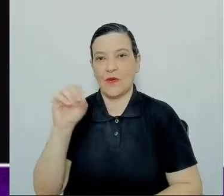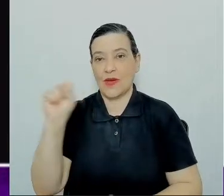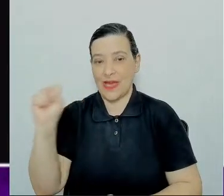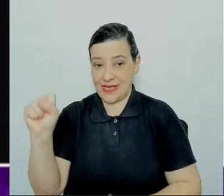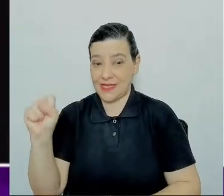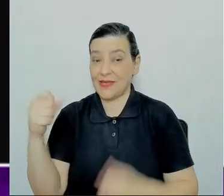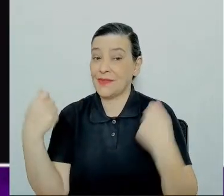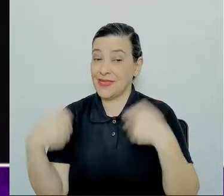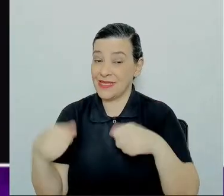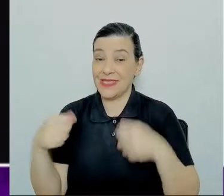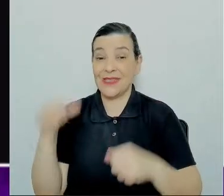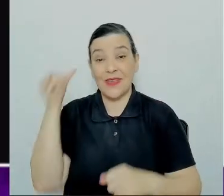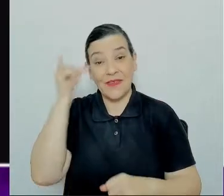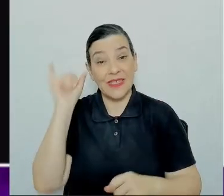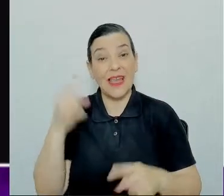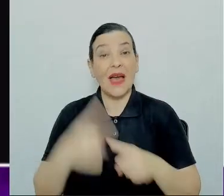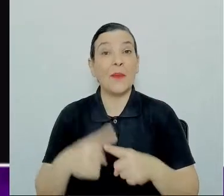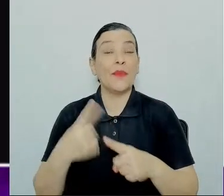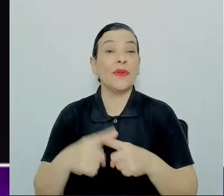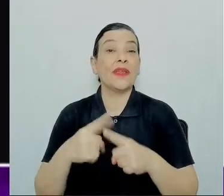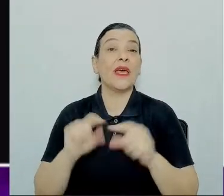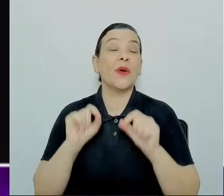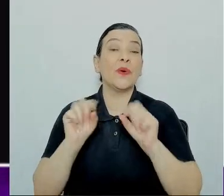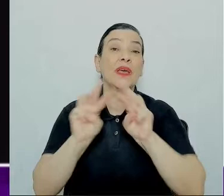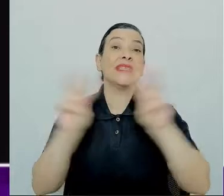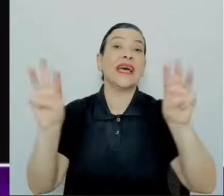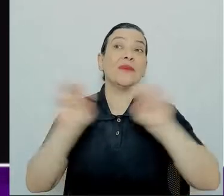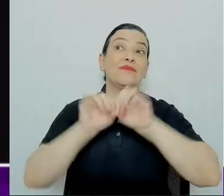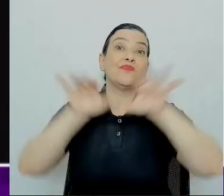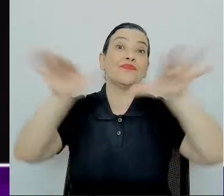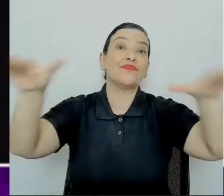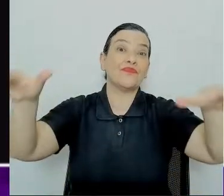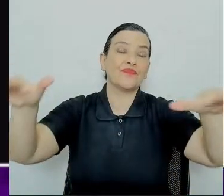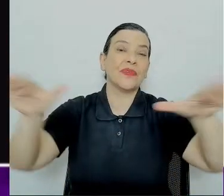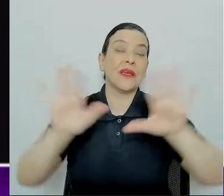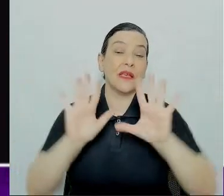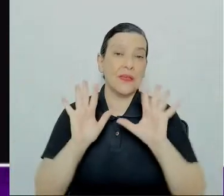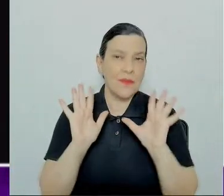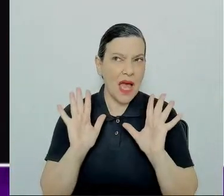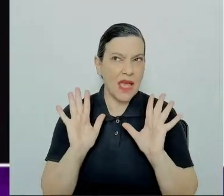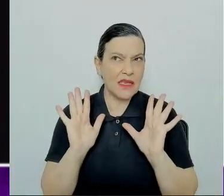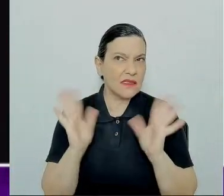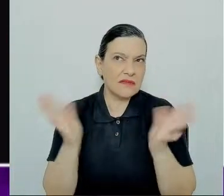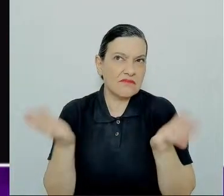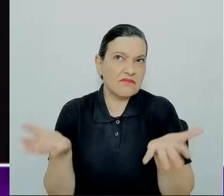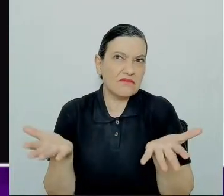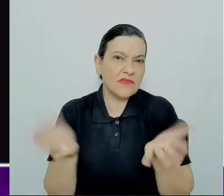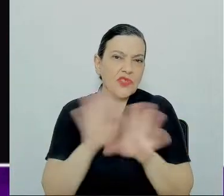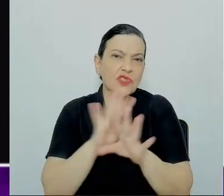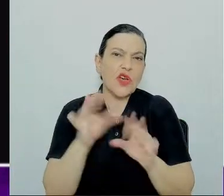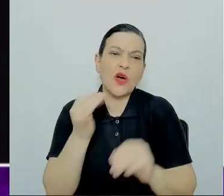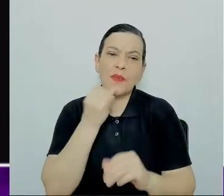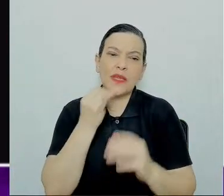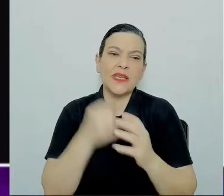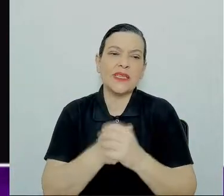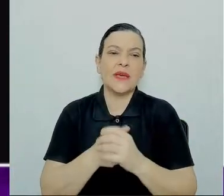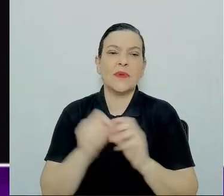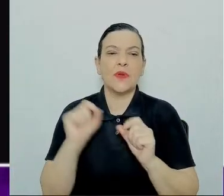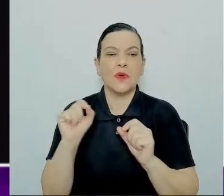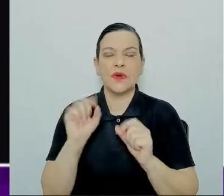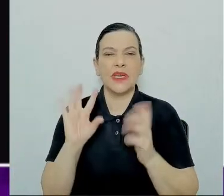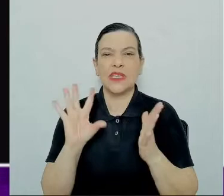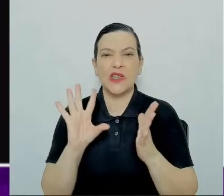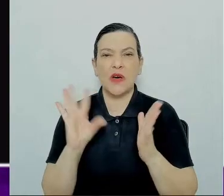porque eu estou expondo a minha aplicação para a rua. Mas somente eu colocar, né, um WAF, né, Web Application Firewall,